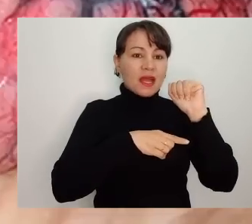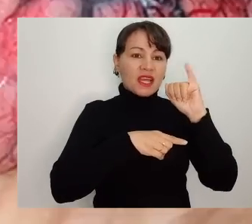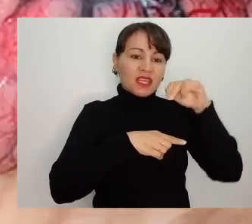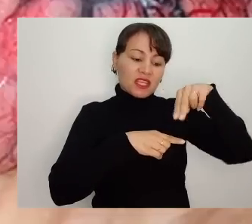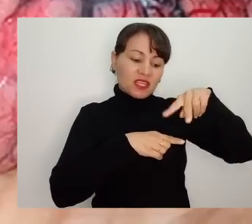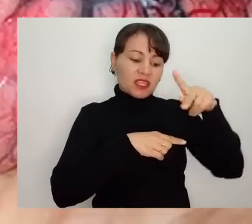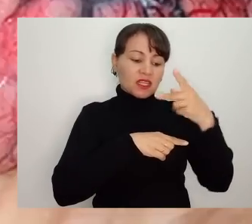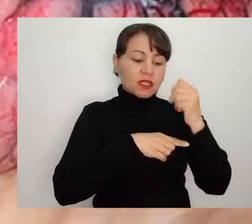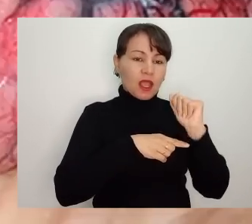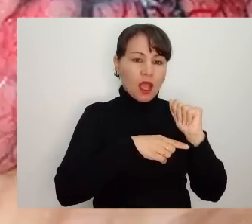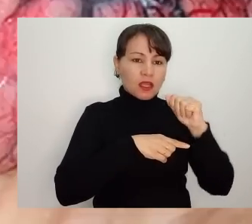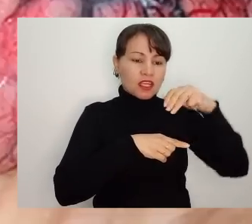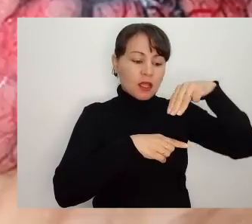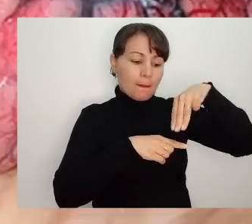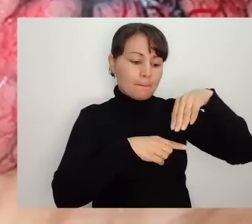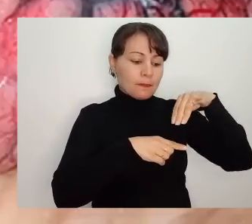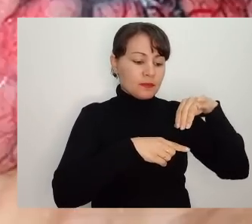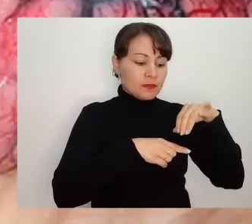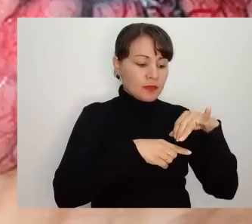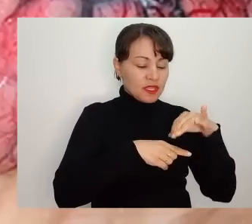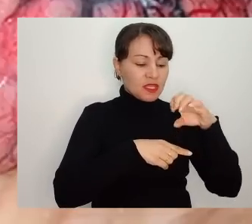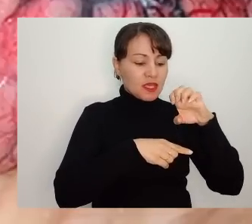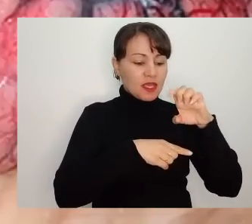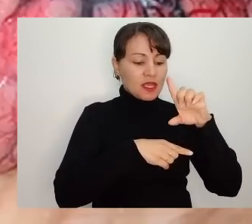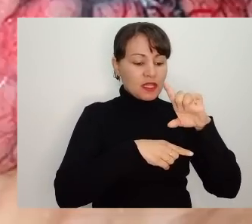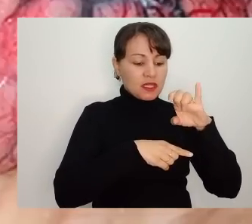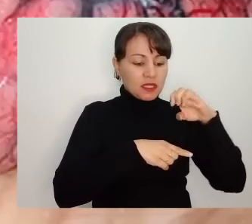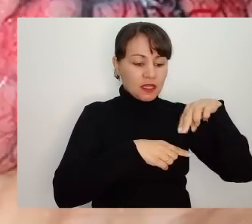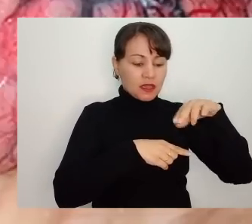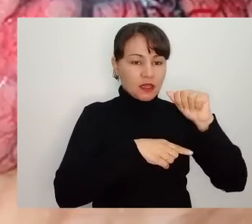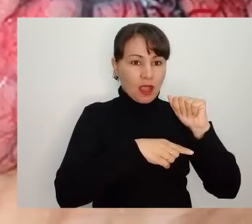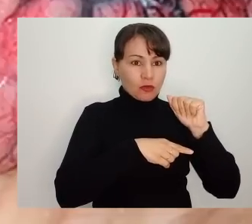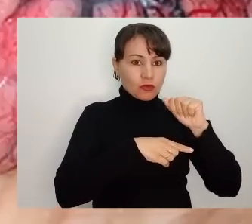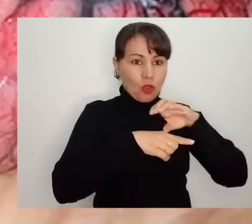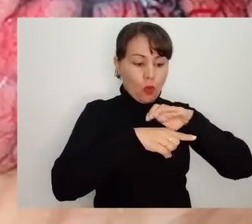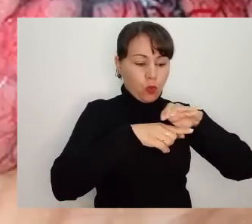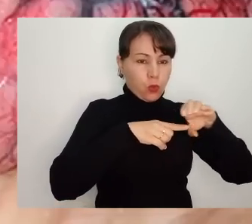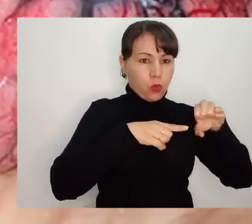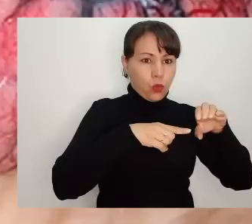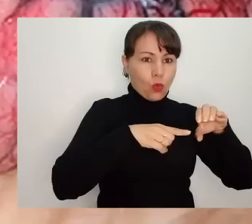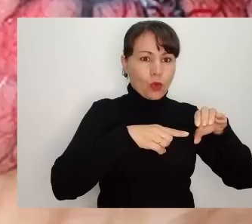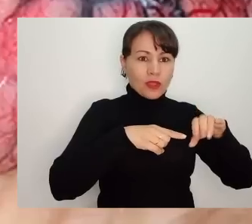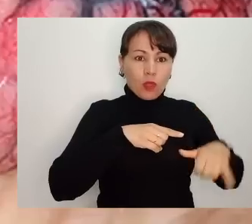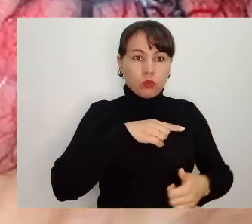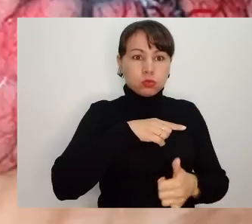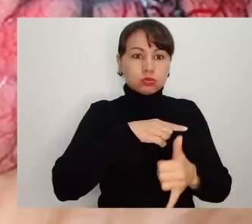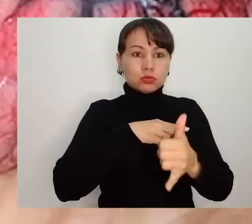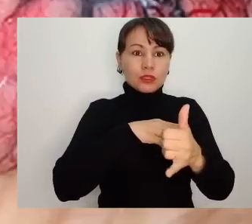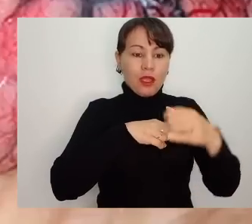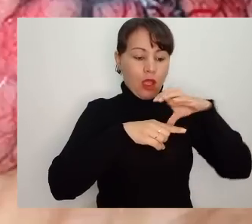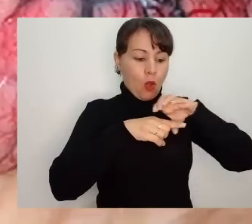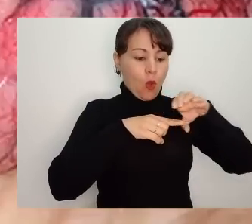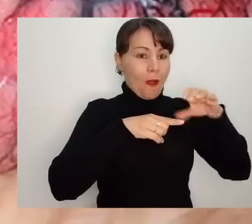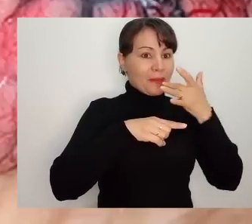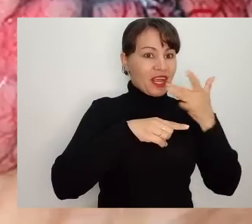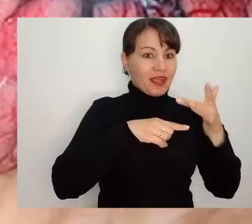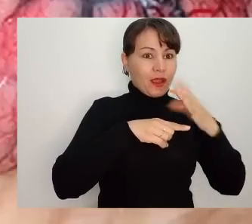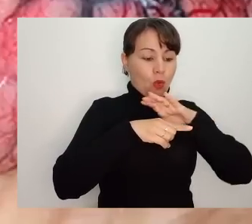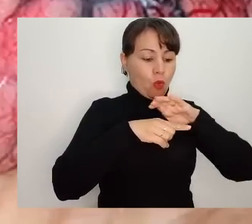mielina. Essa bainha de mielina, ela é formada por gordura. E nós sabemos que a gordura ela é